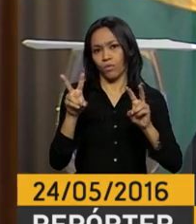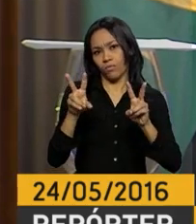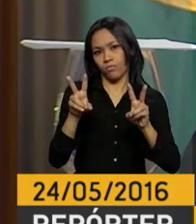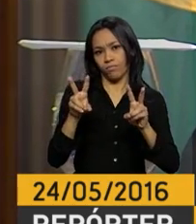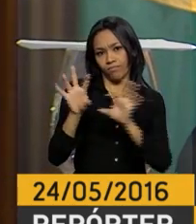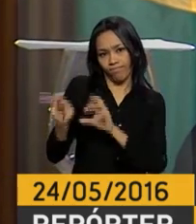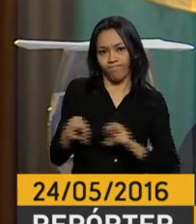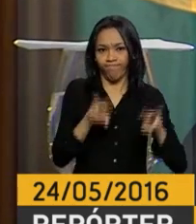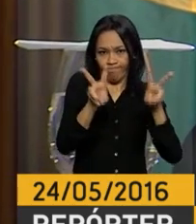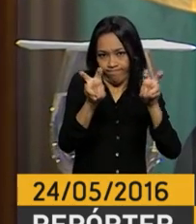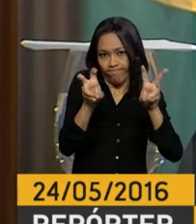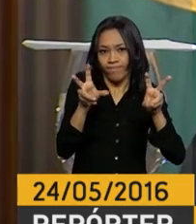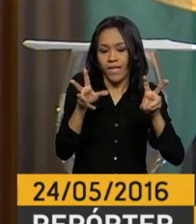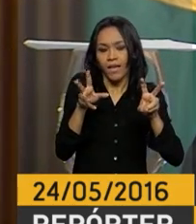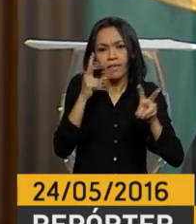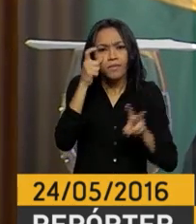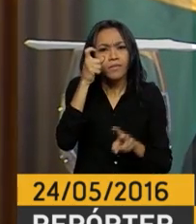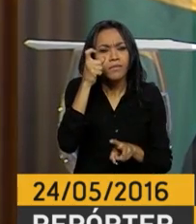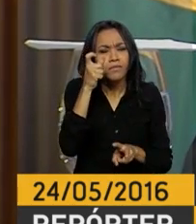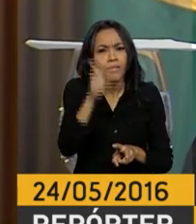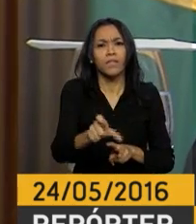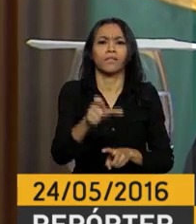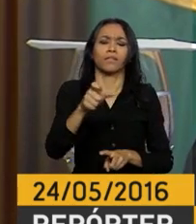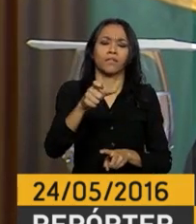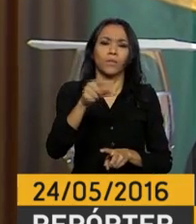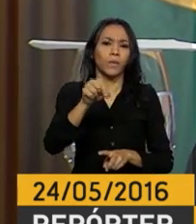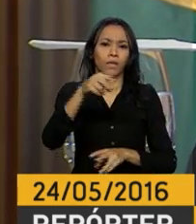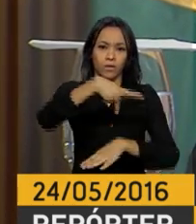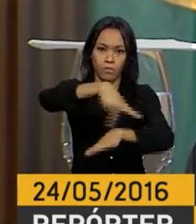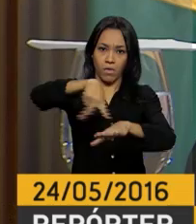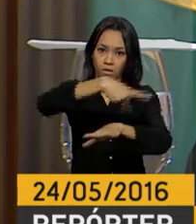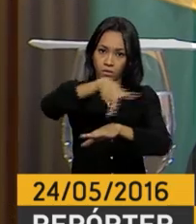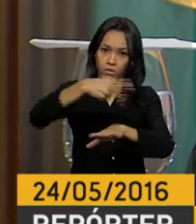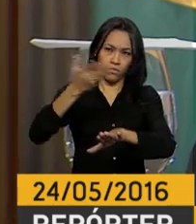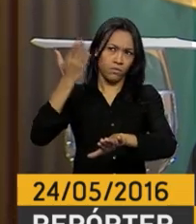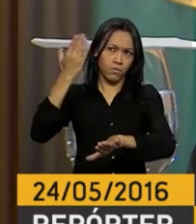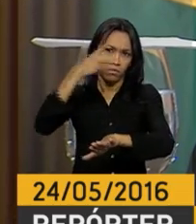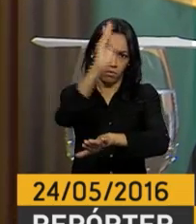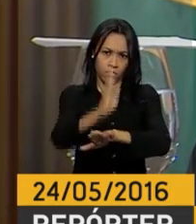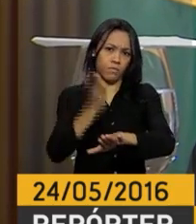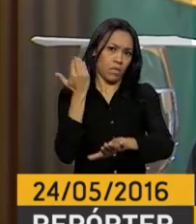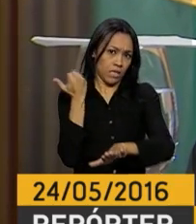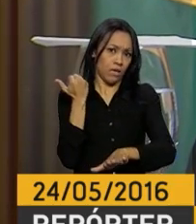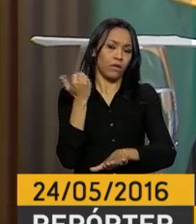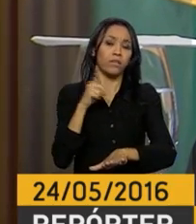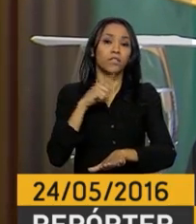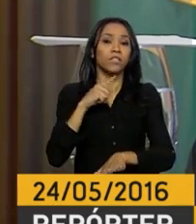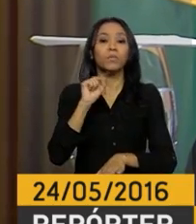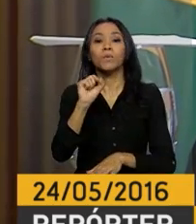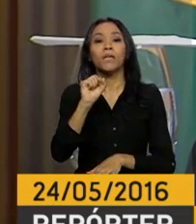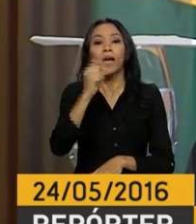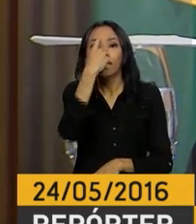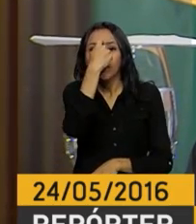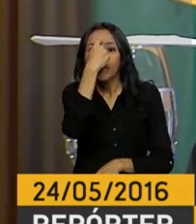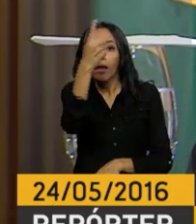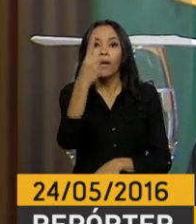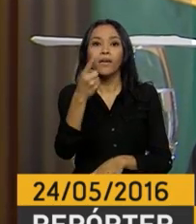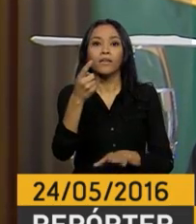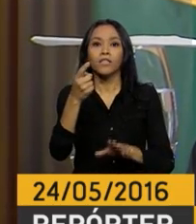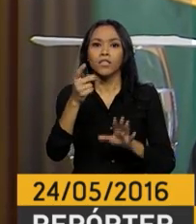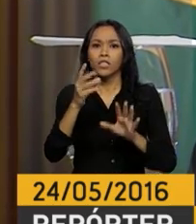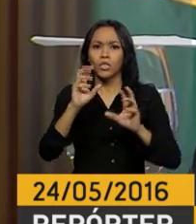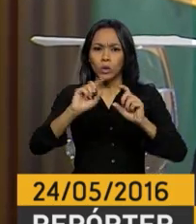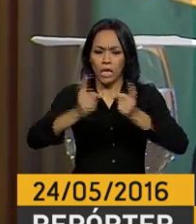né, que é interessante como no Brasil nós tínhamos lá atrás a ideia da centralização